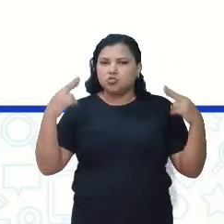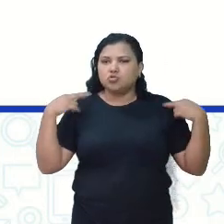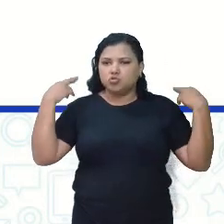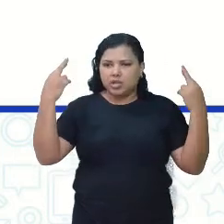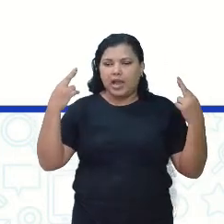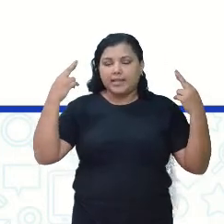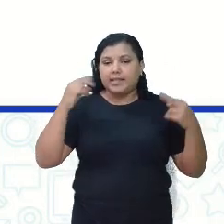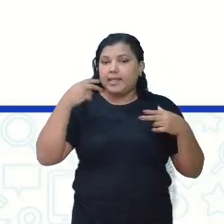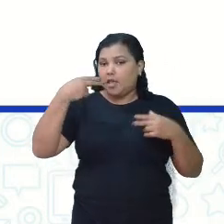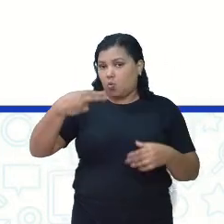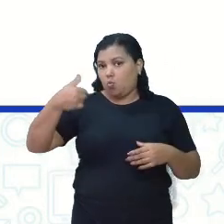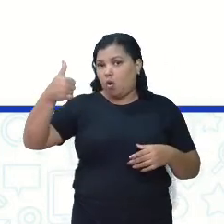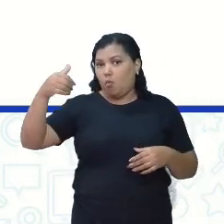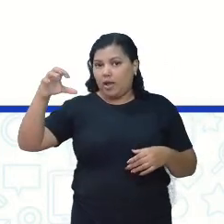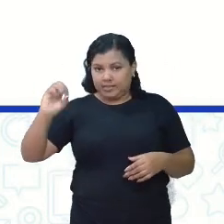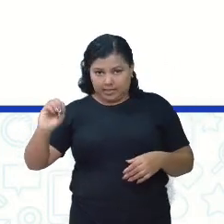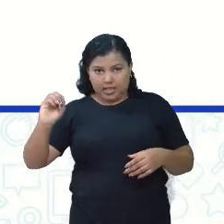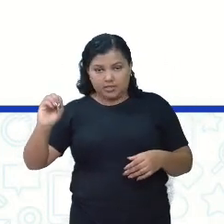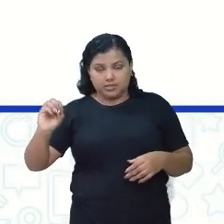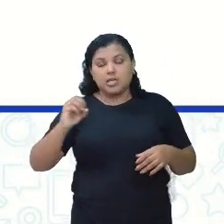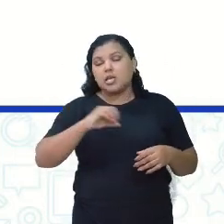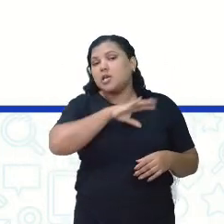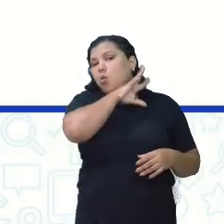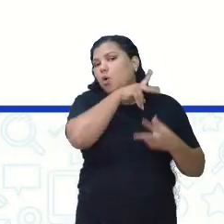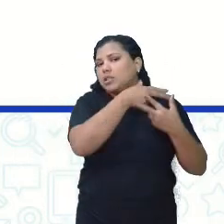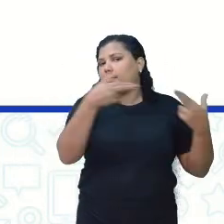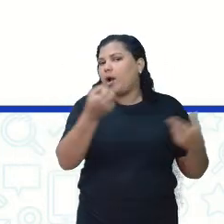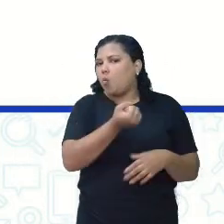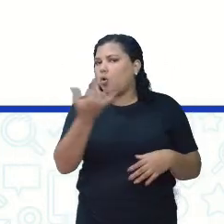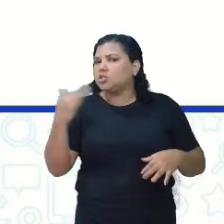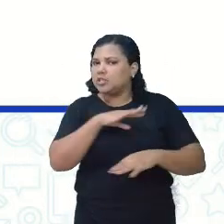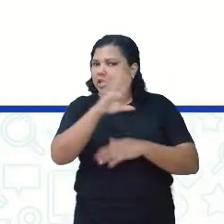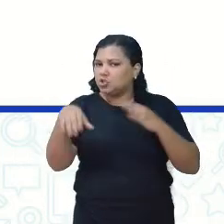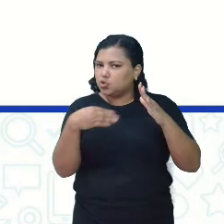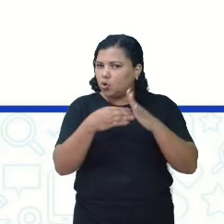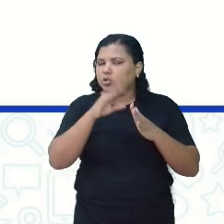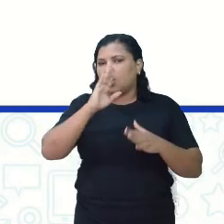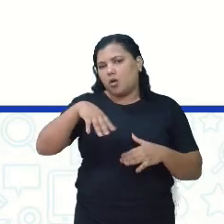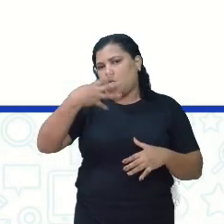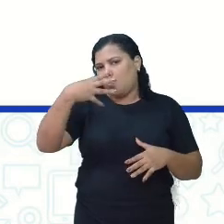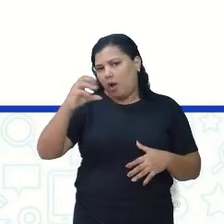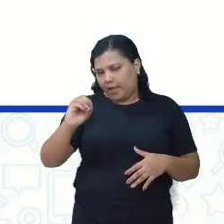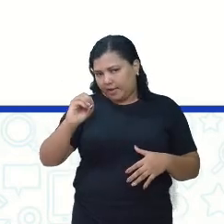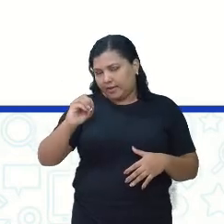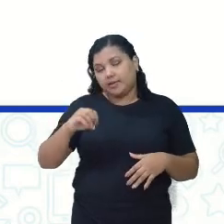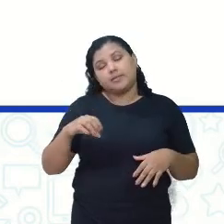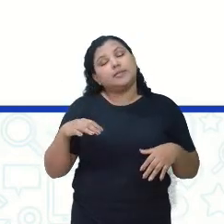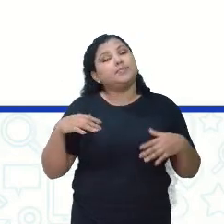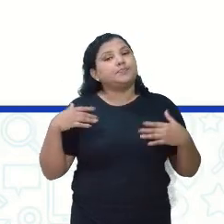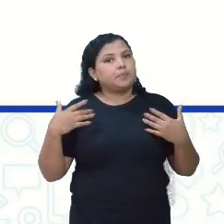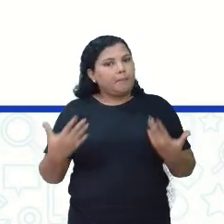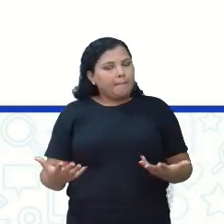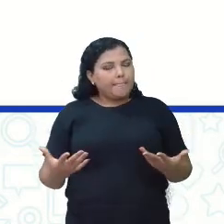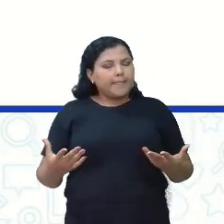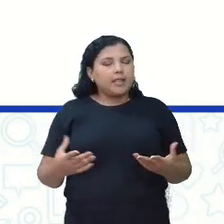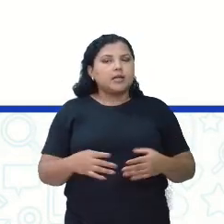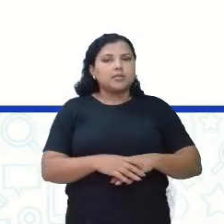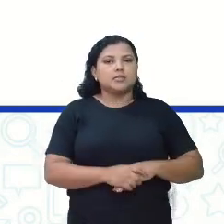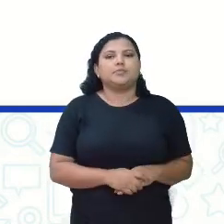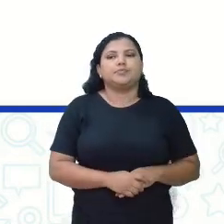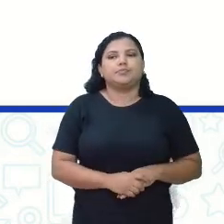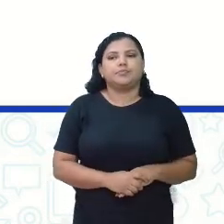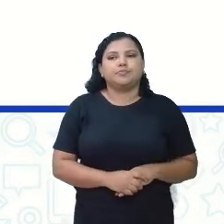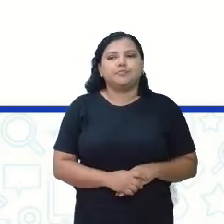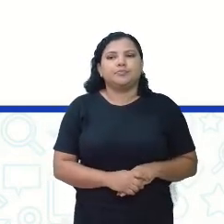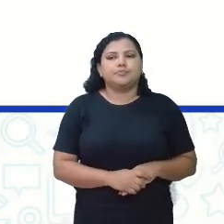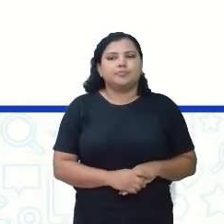40? Então, se eu tenho um total de animais igual a 40 e descobrimos agora que a quantidade de carneiros é